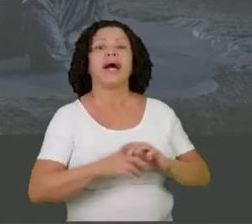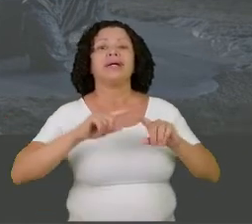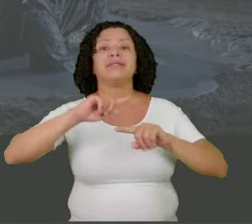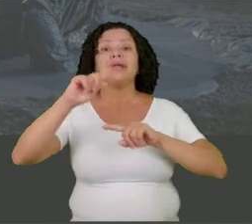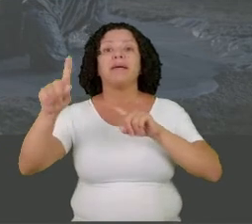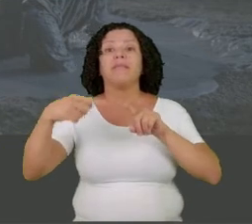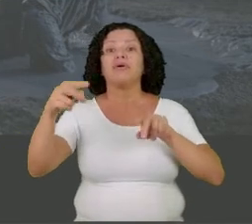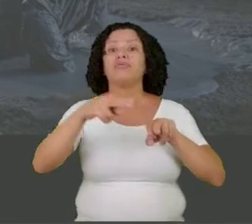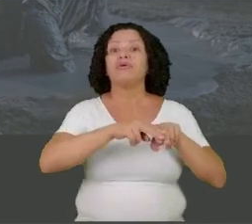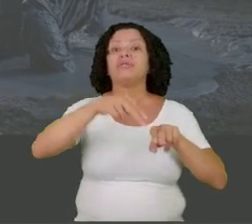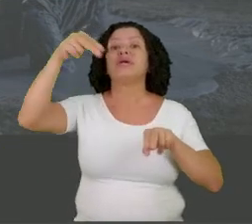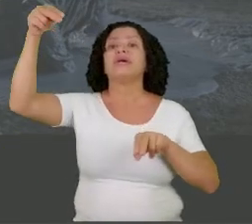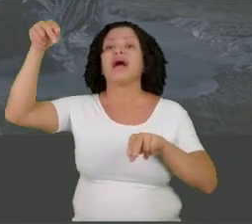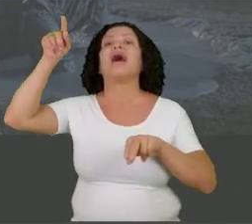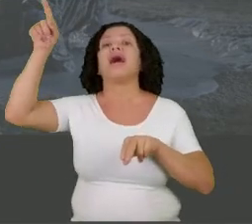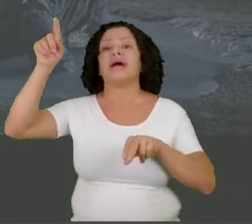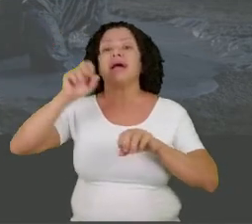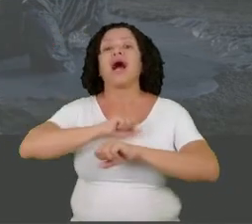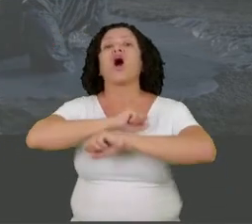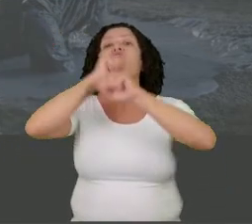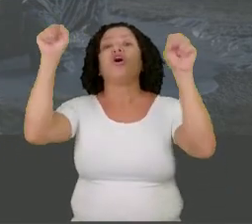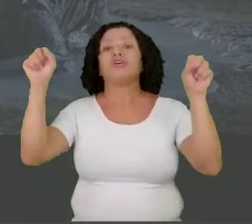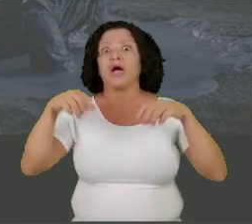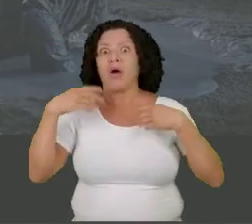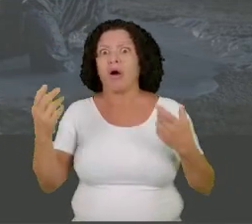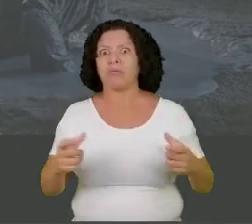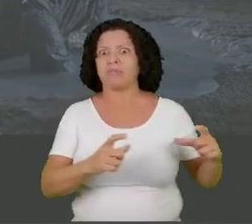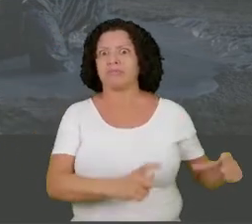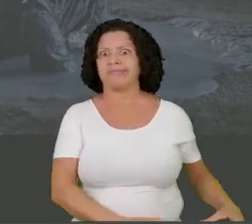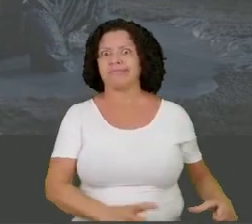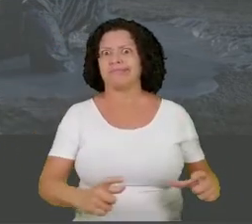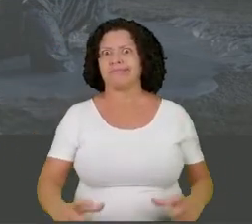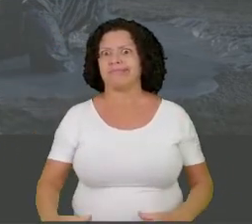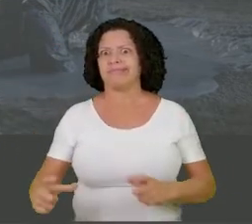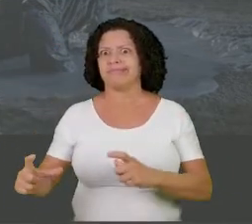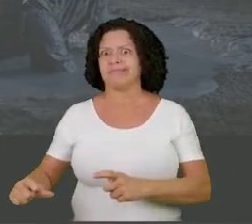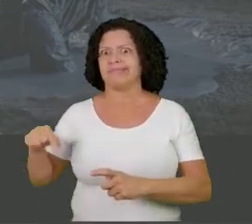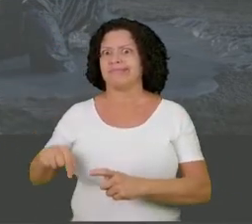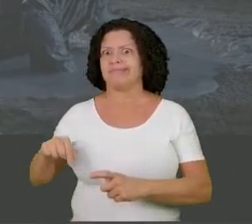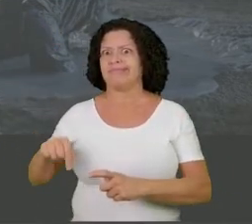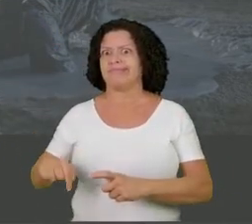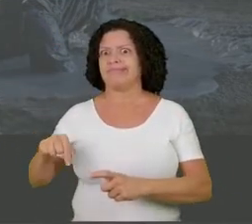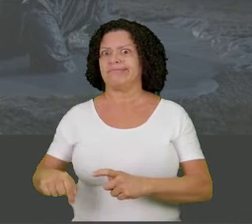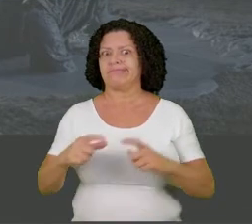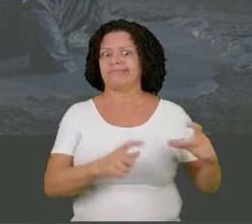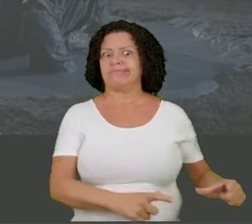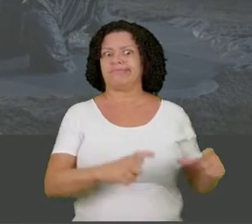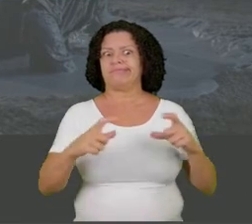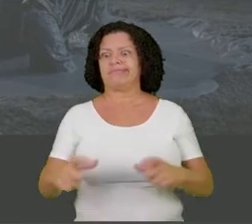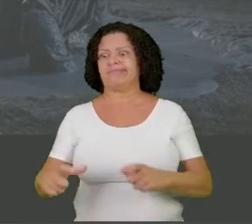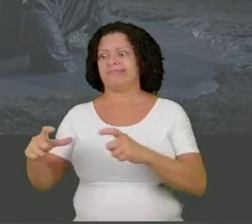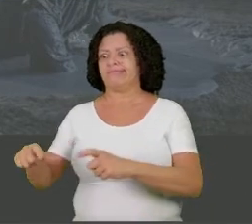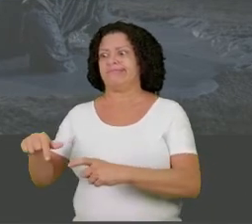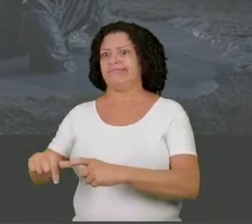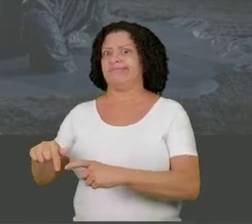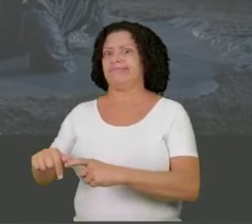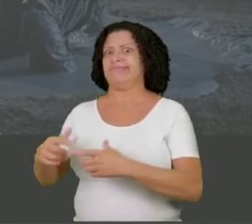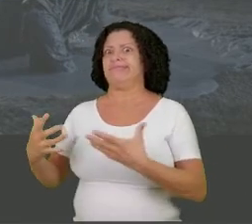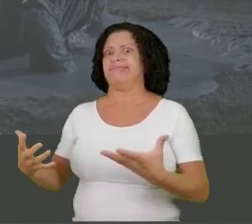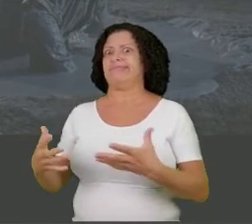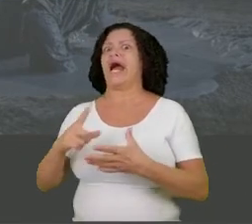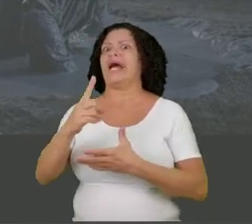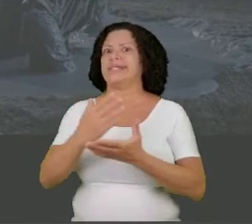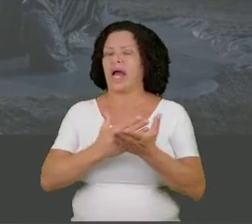vida, né? E, depois do seu desencarne, acordou lá mergulhado naquela